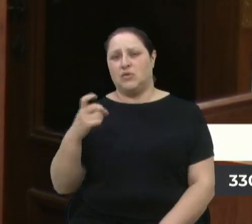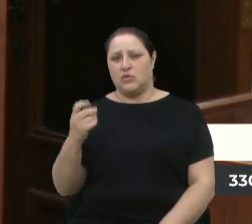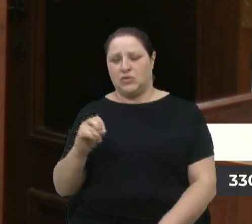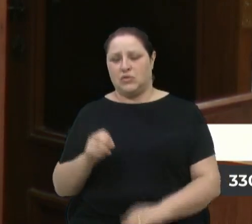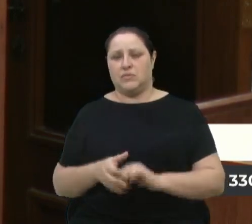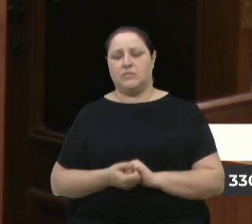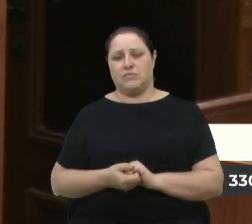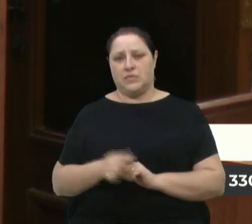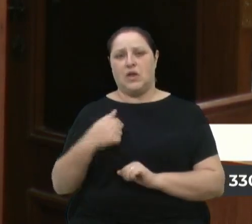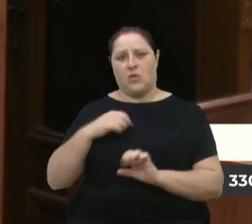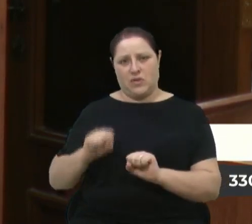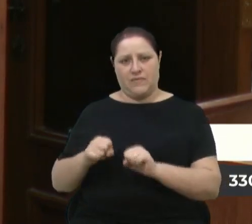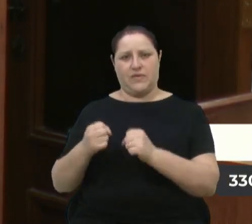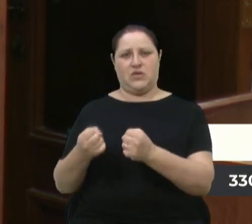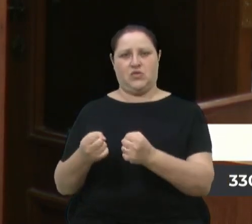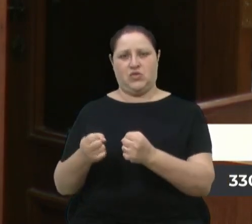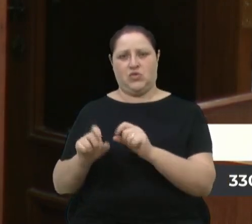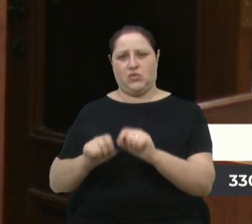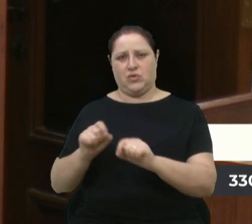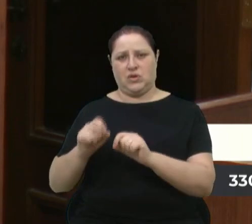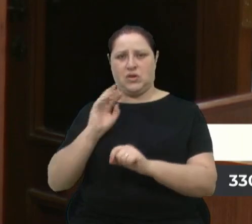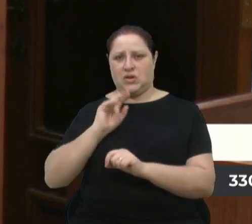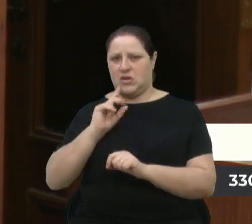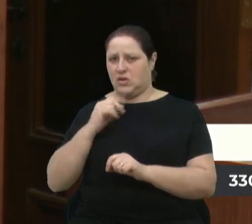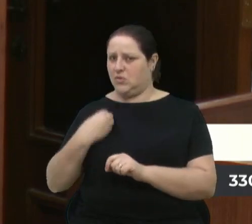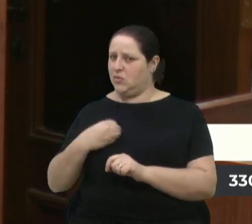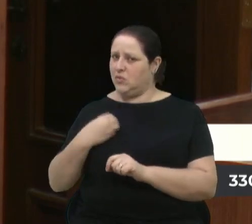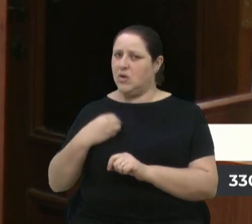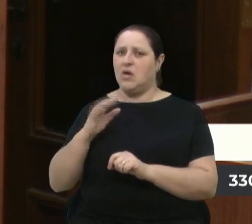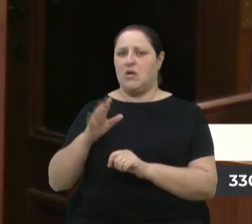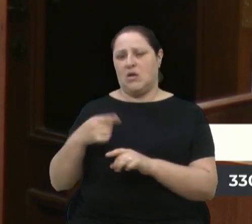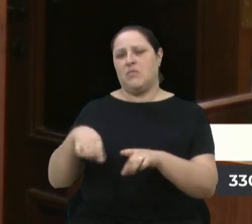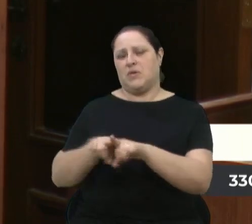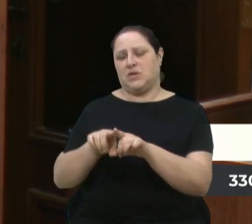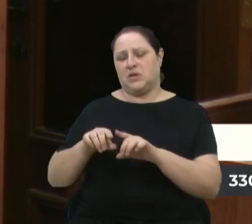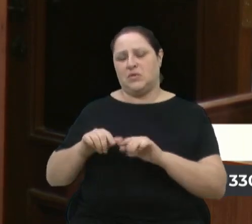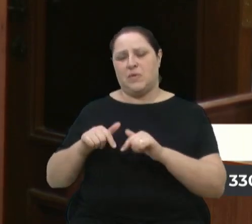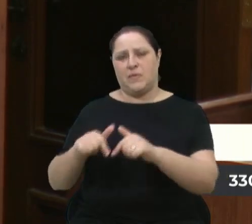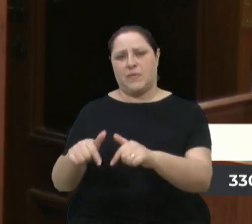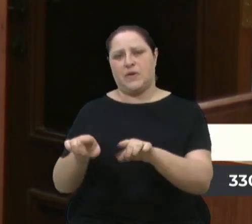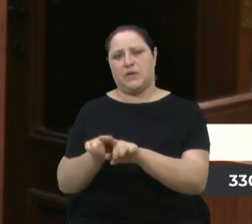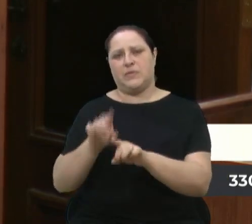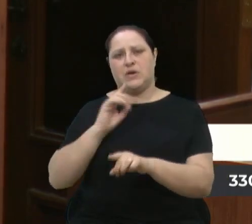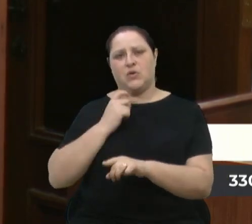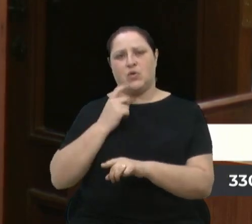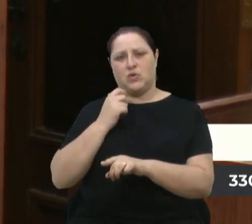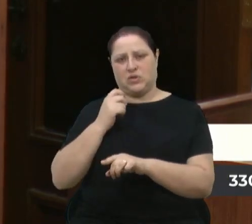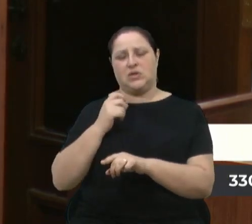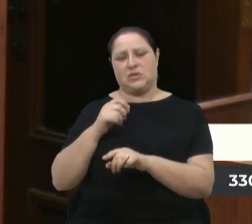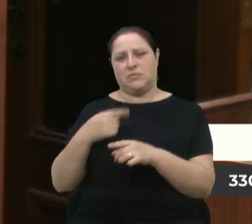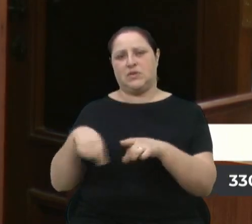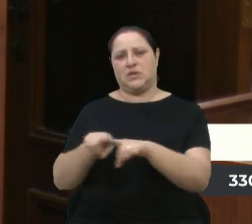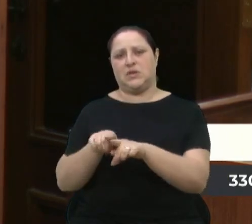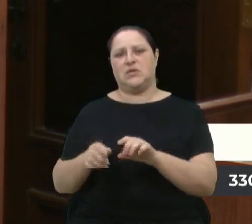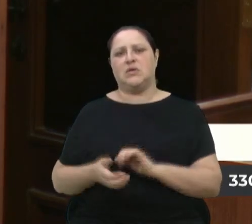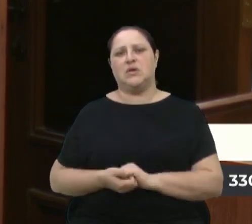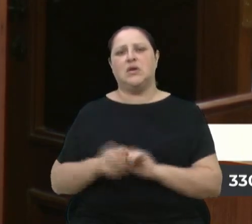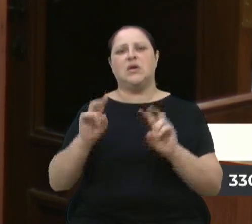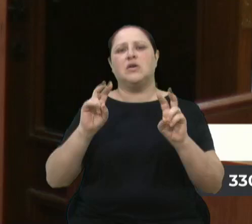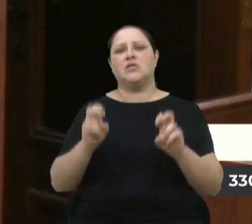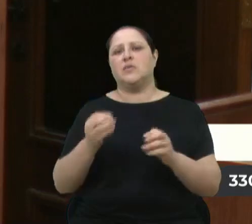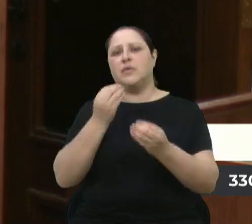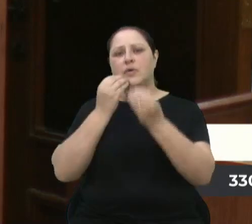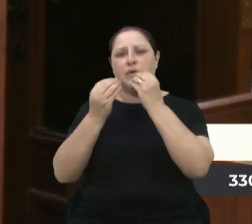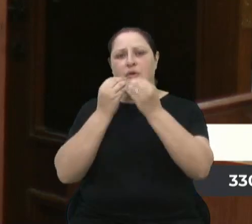defendi, o vereador Renato não está aqui, mas é um parceiro nessa luta, a vereadora Rose também, a questão da merenda